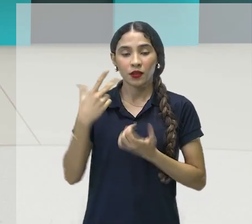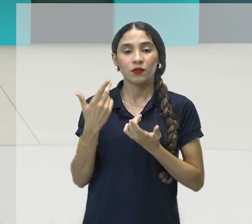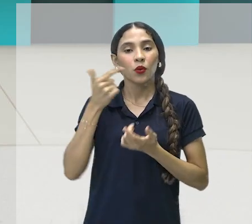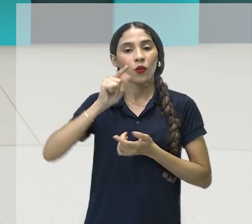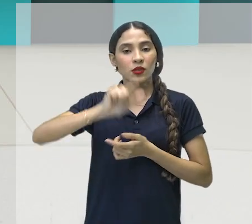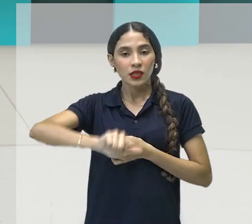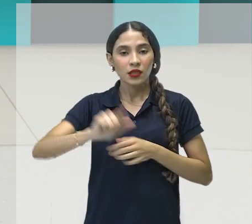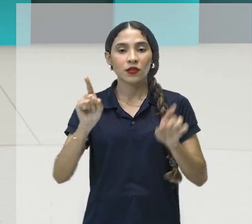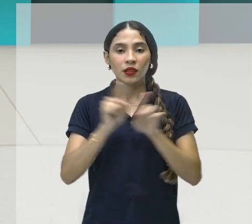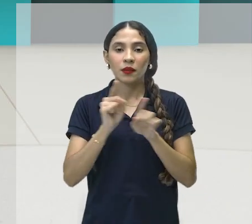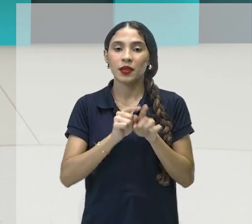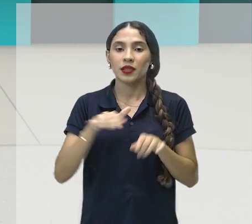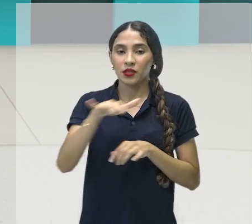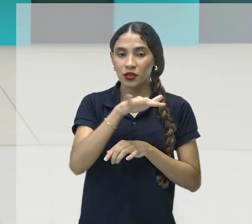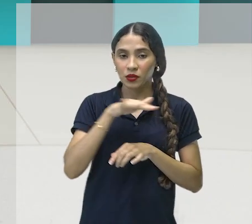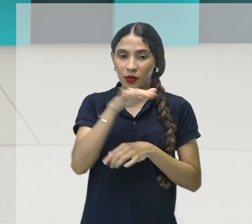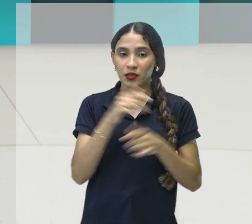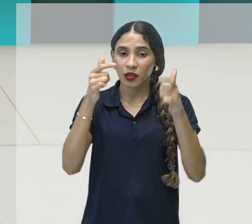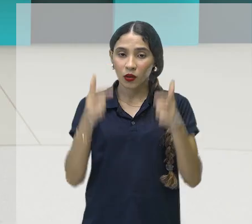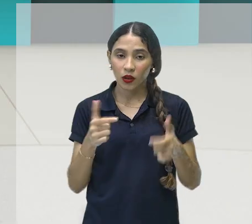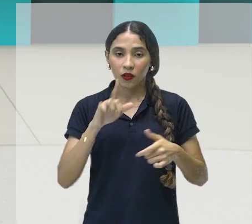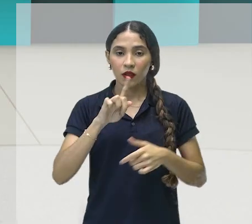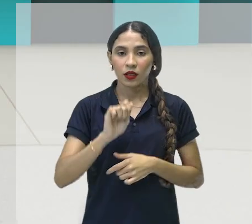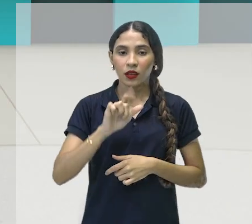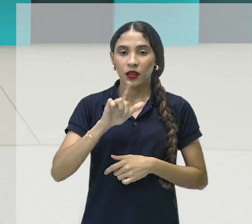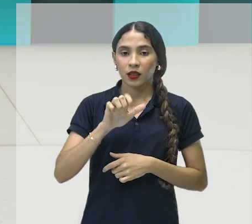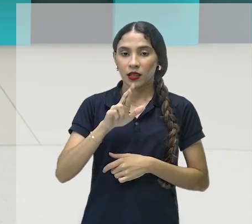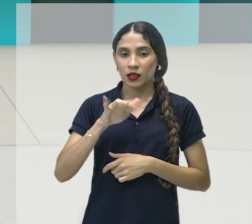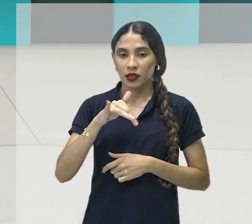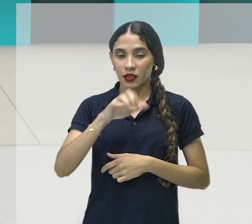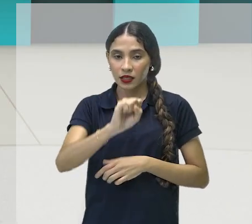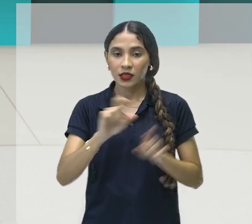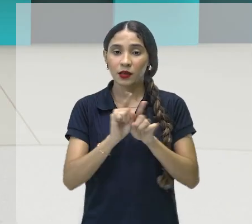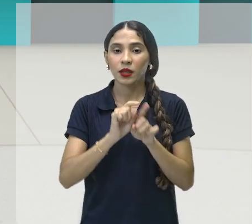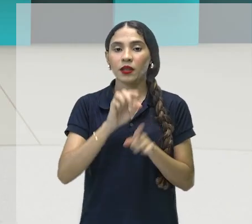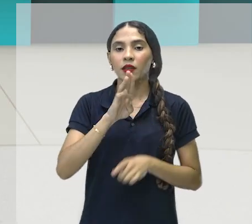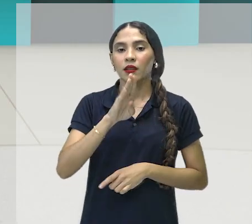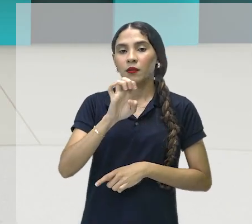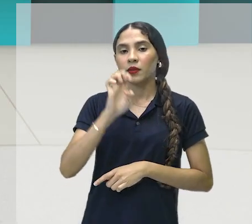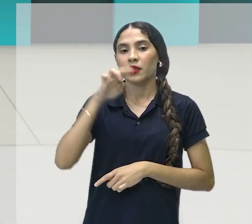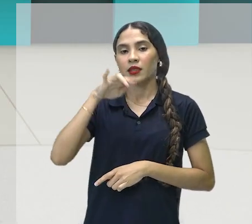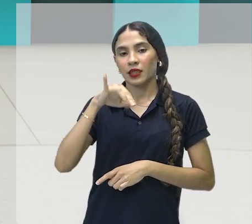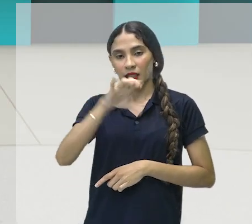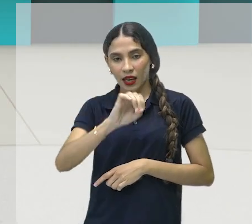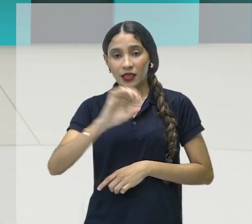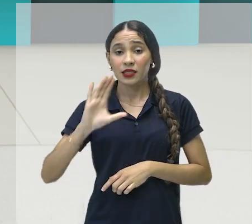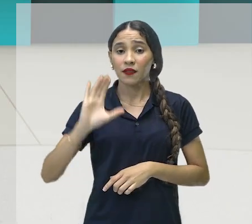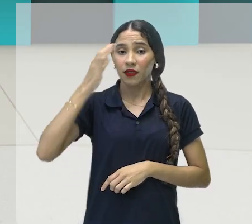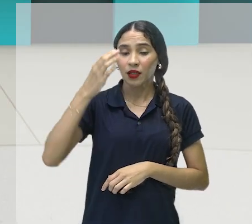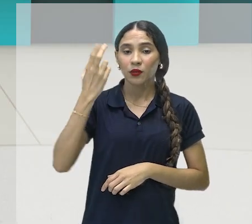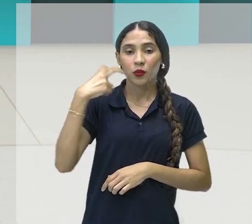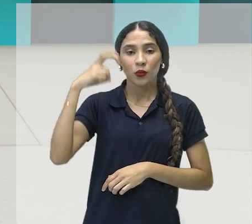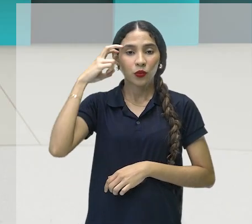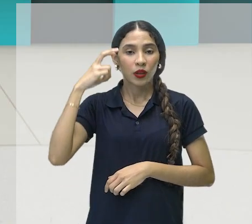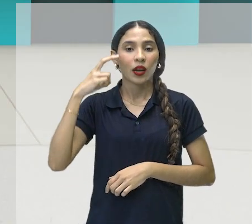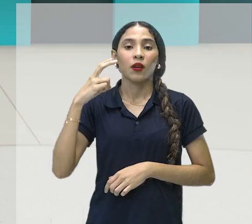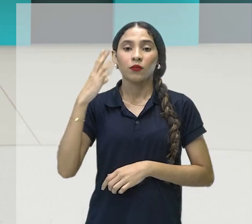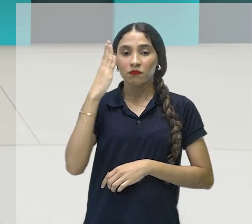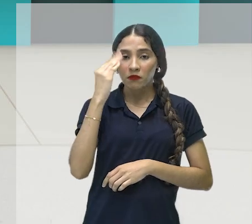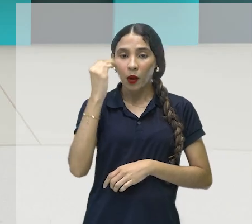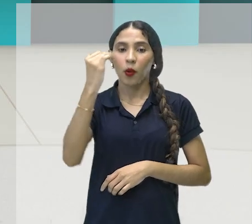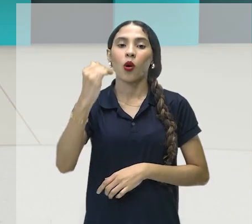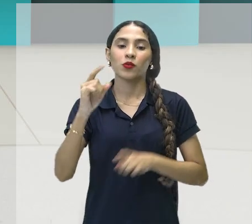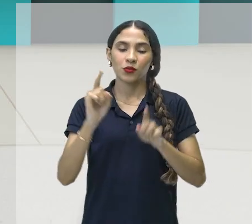tem conquistado espaço em galerias, bienais e eventos culturais de